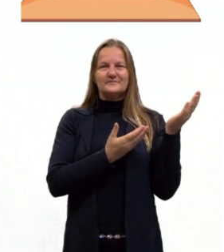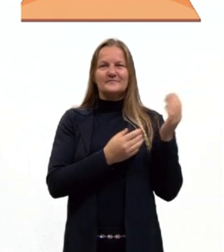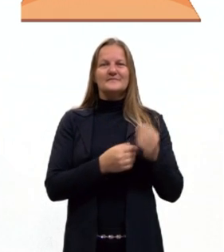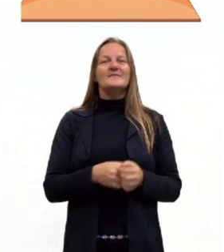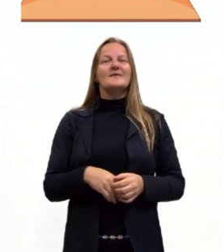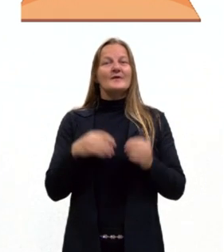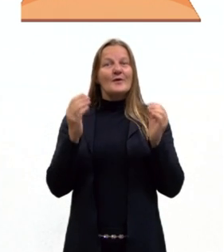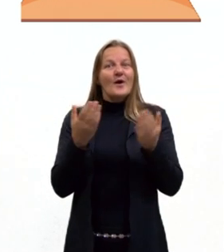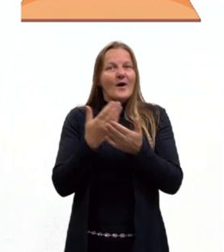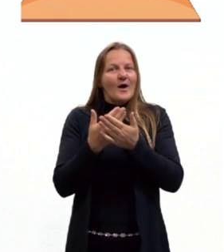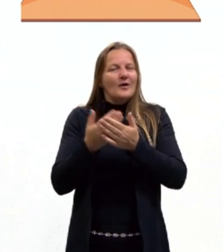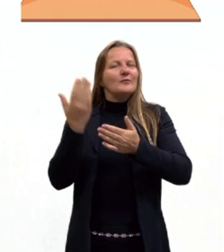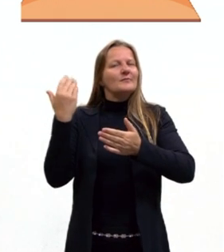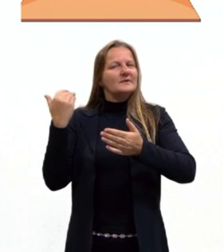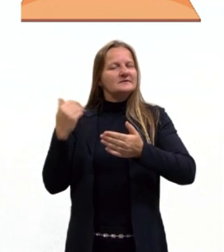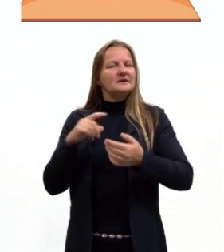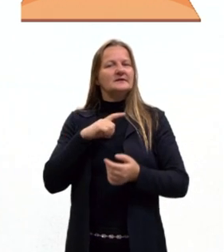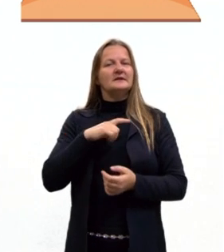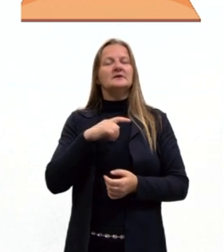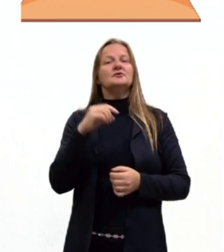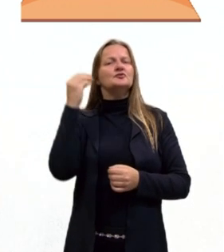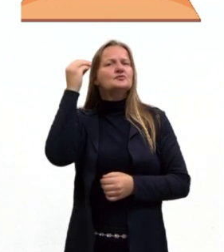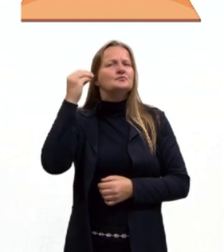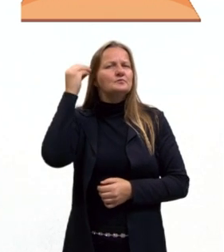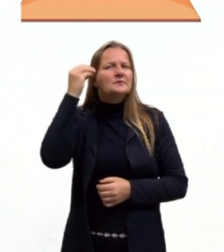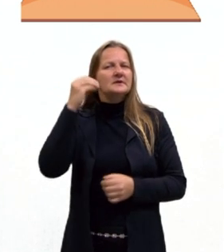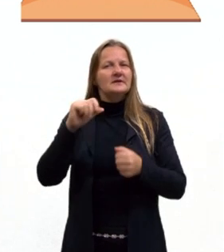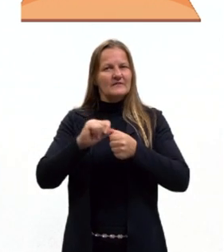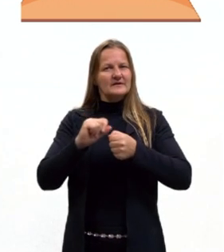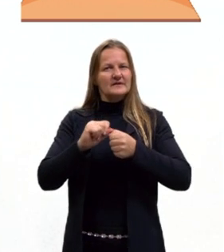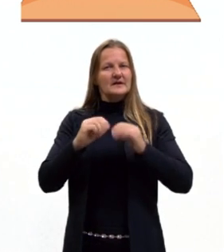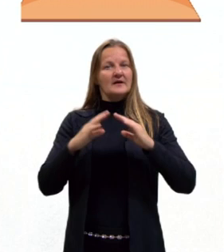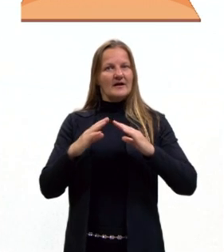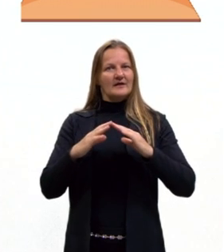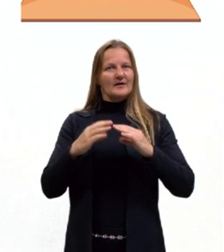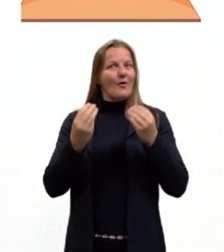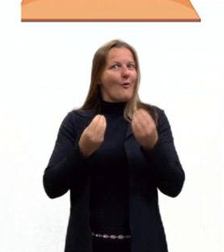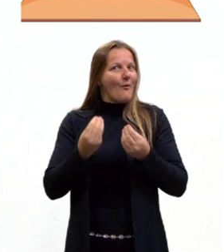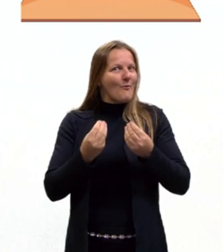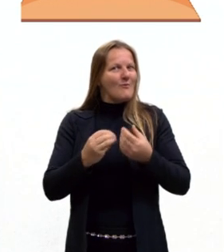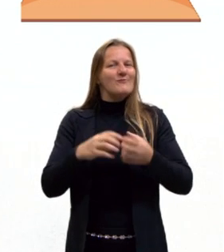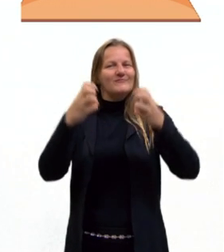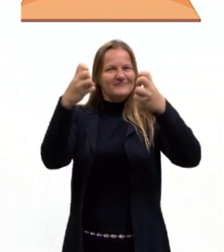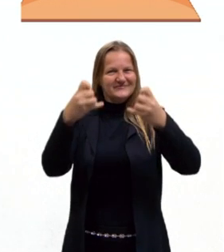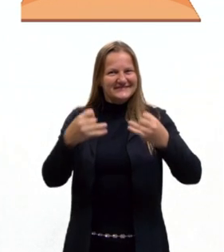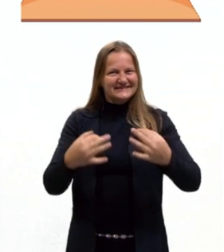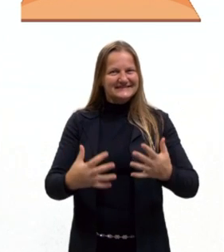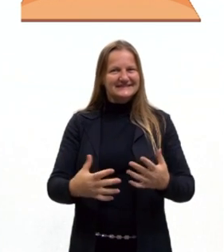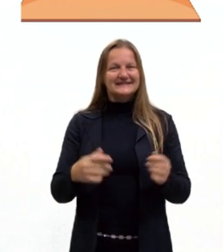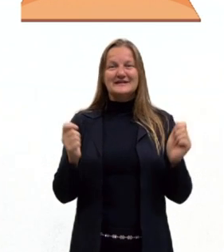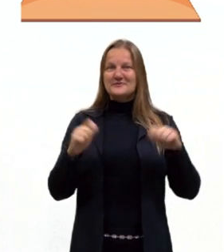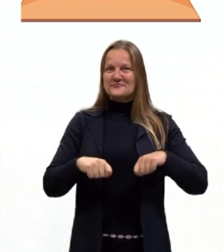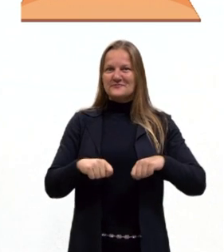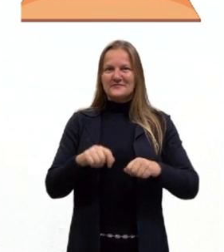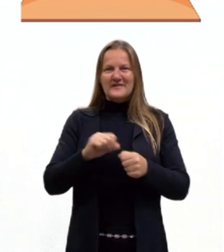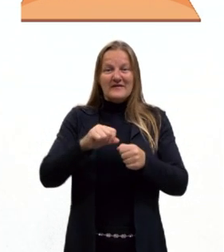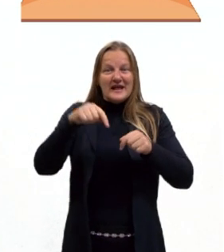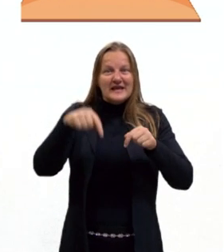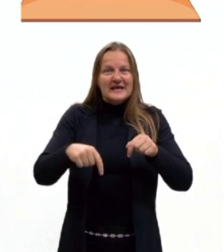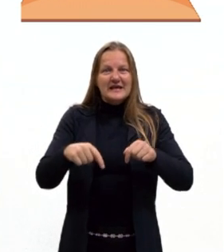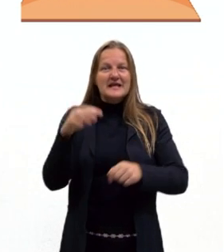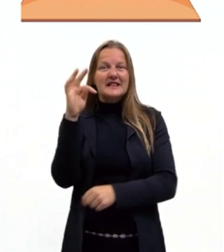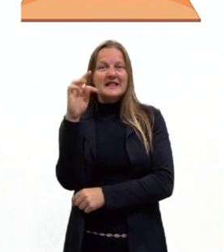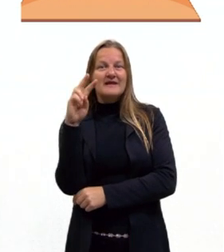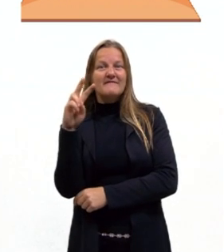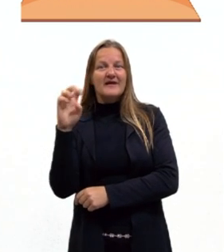já falou né na última aula ela sobre uma experiência que é possível a gente fazer em casa né hoje não é possível a gente fazer aqui no